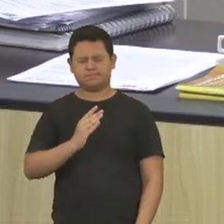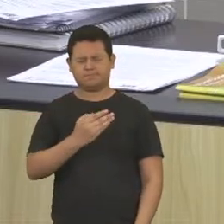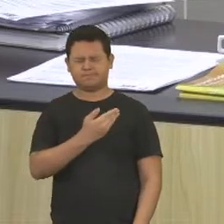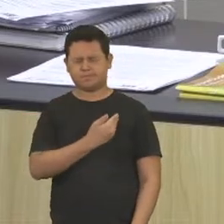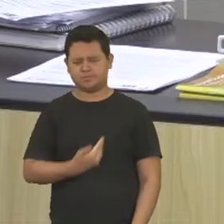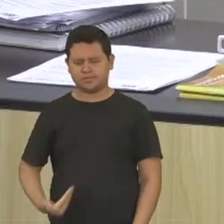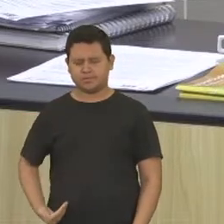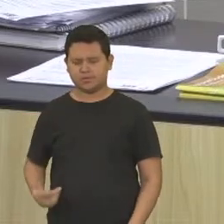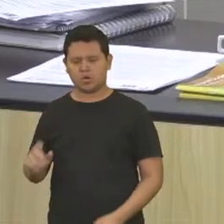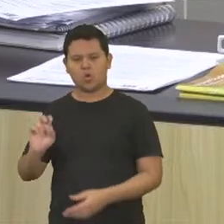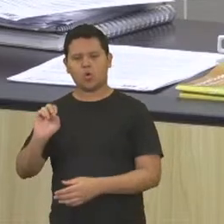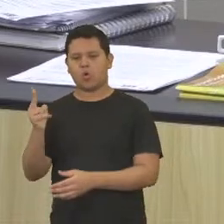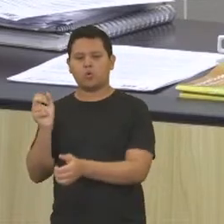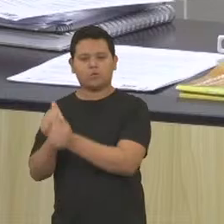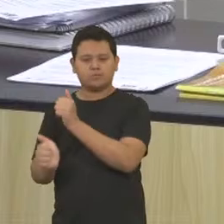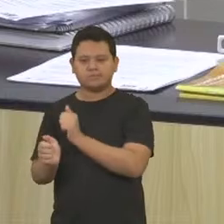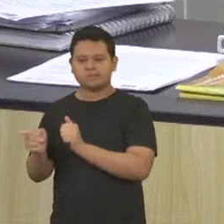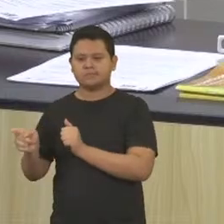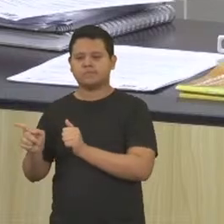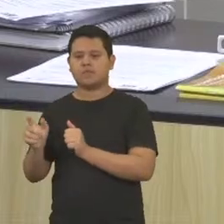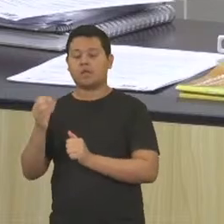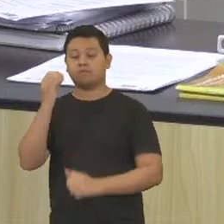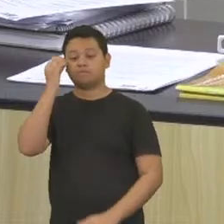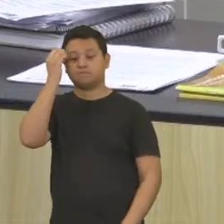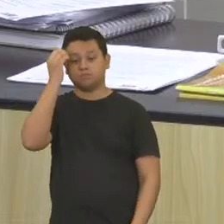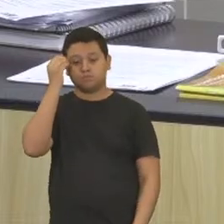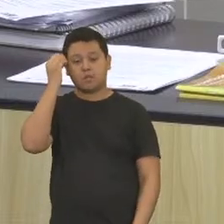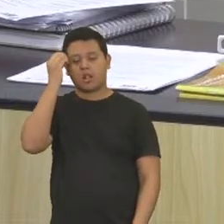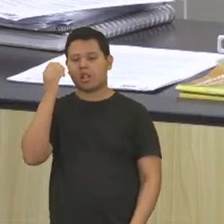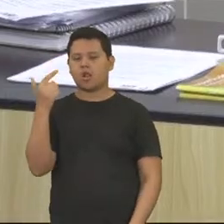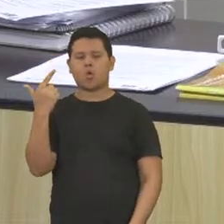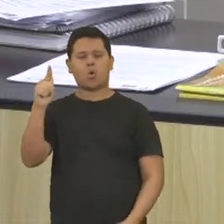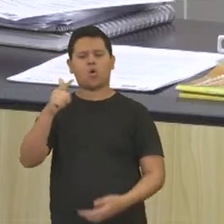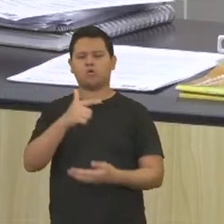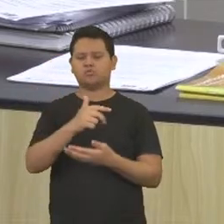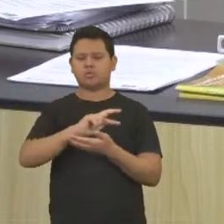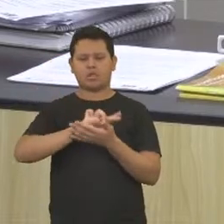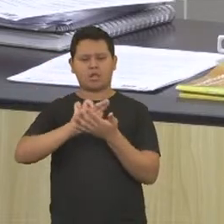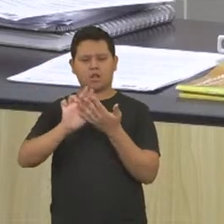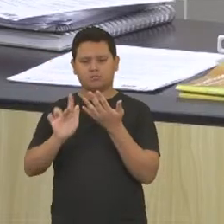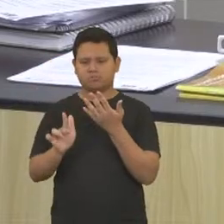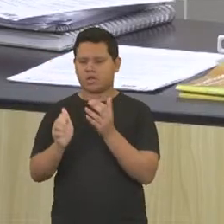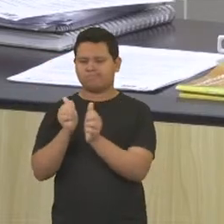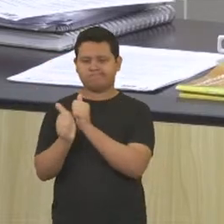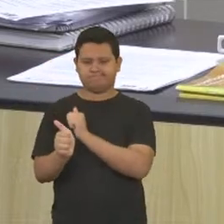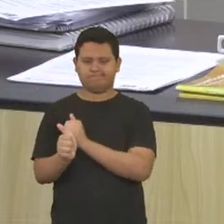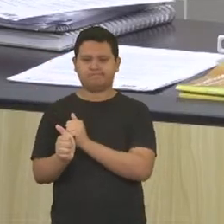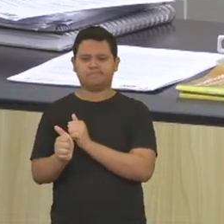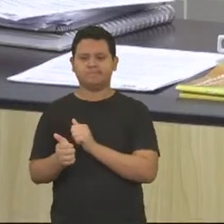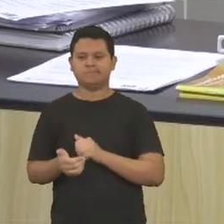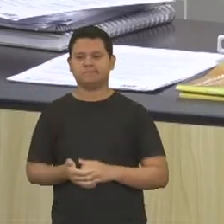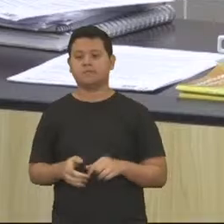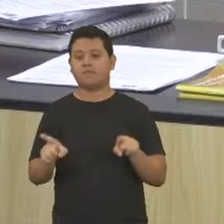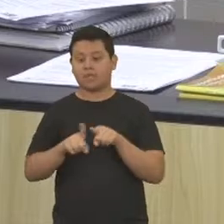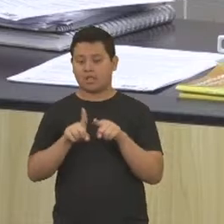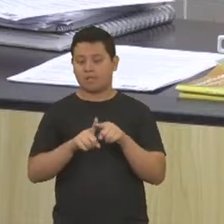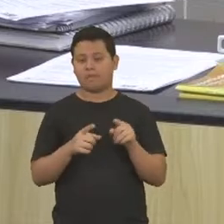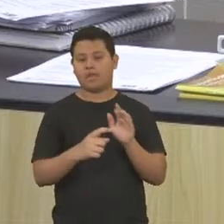recreativas ou esportivas, compreendendo, entre outras modalidades, sem se limitar a estas. Inciso